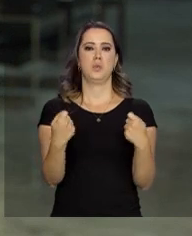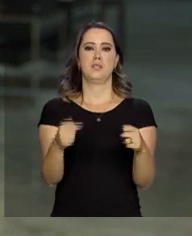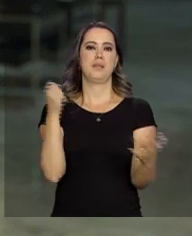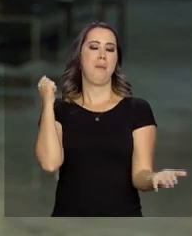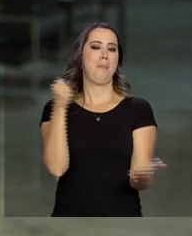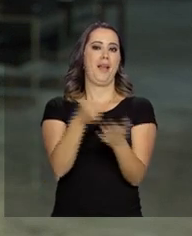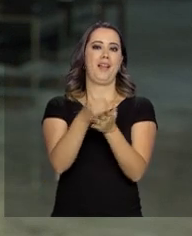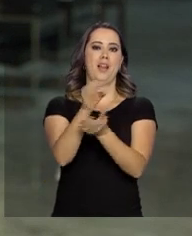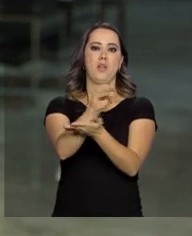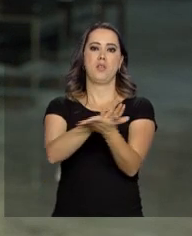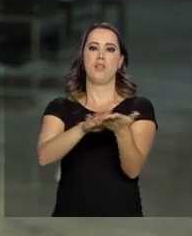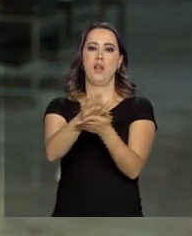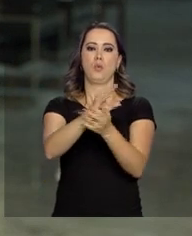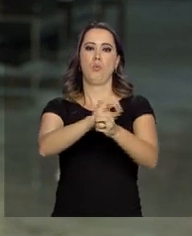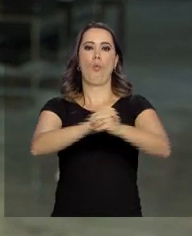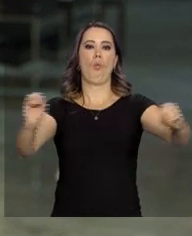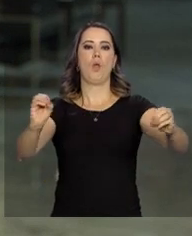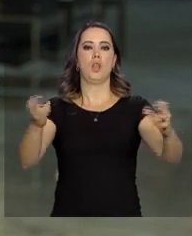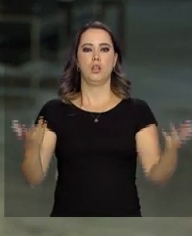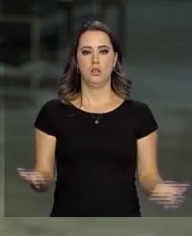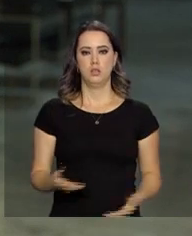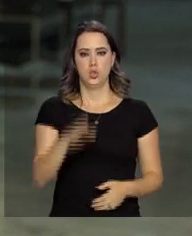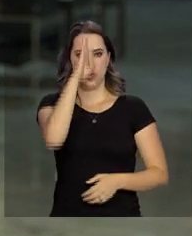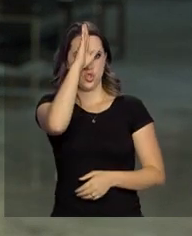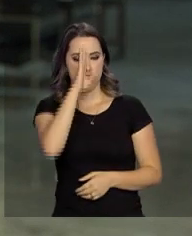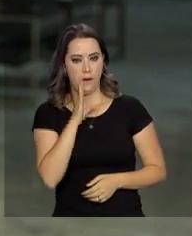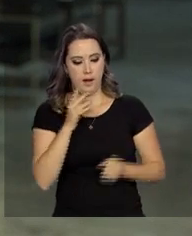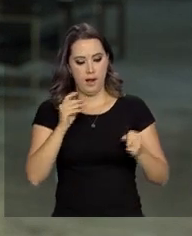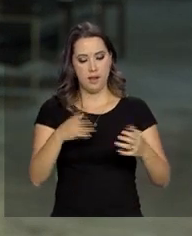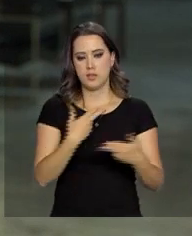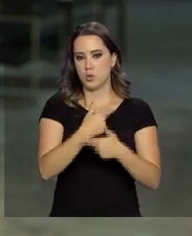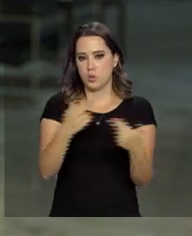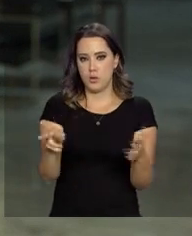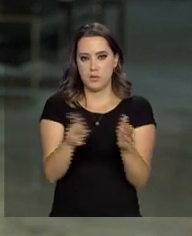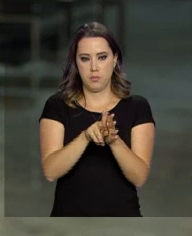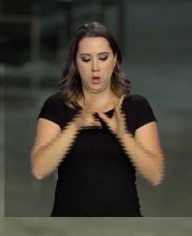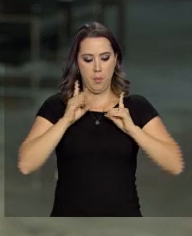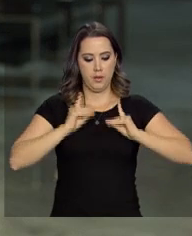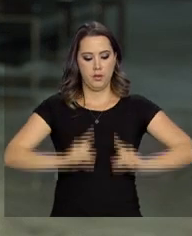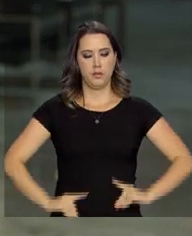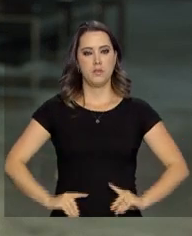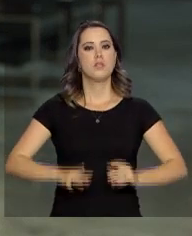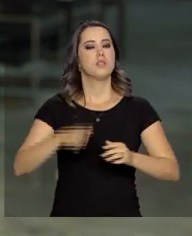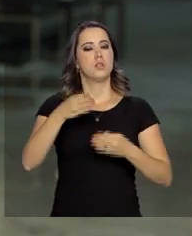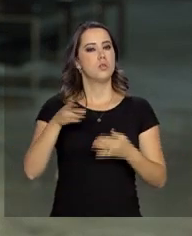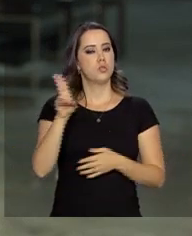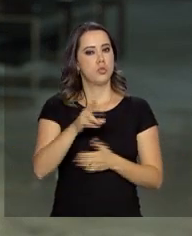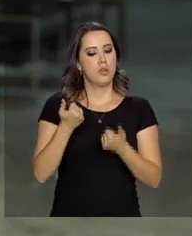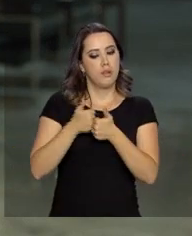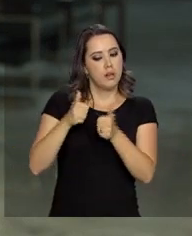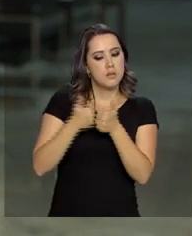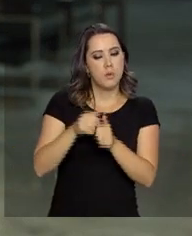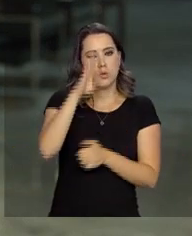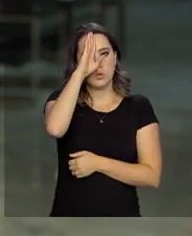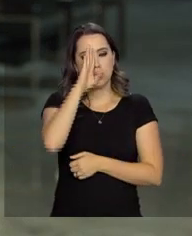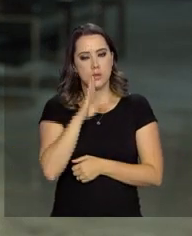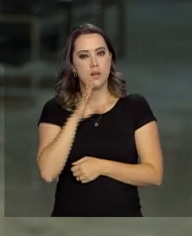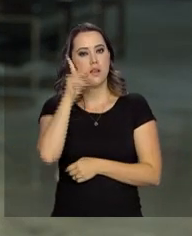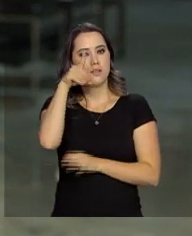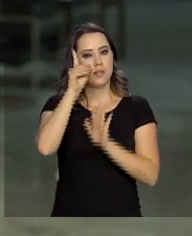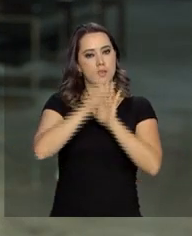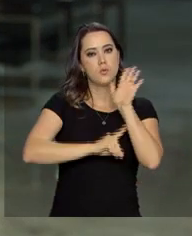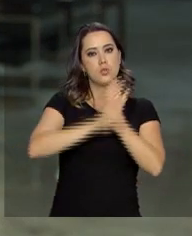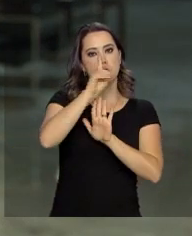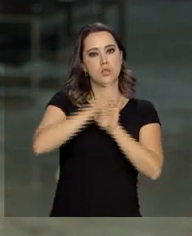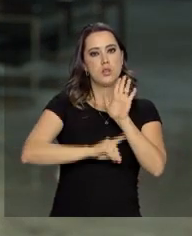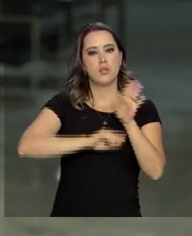tarifas extras pelas empresas portanto é mais um direito aos 45 milhões de pessoas com algum tipo de